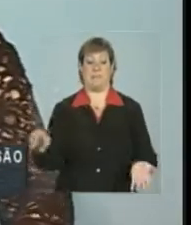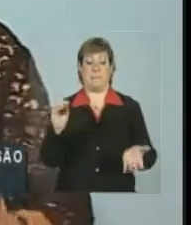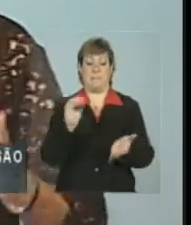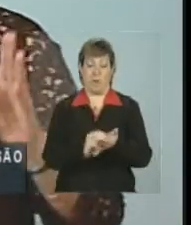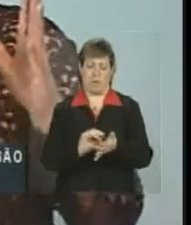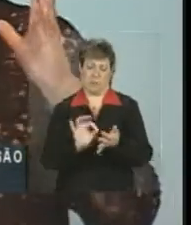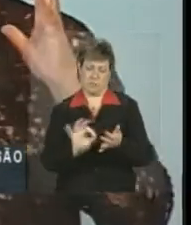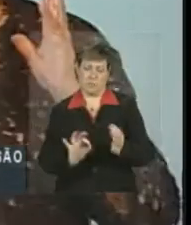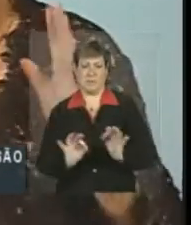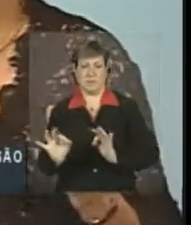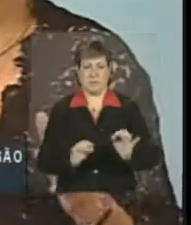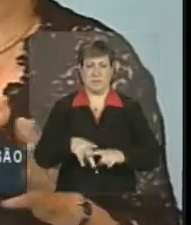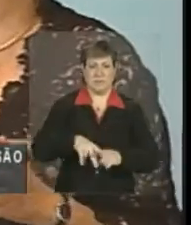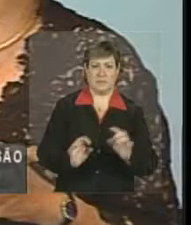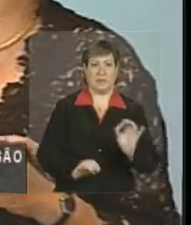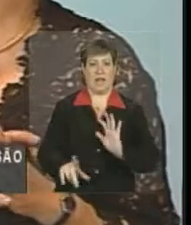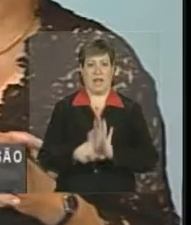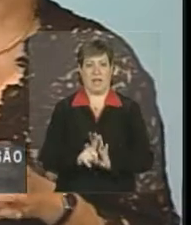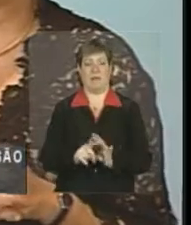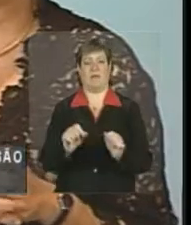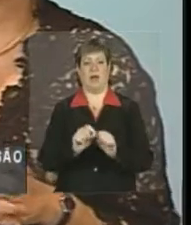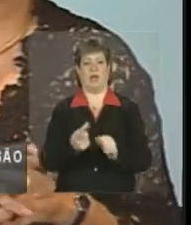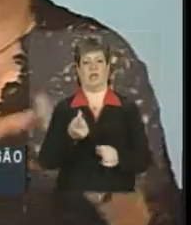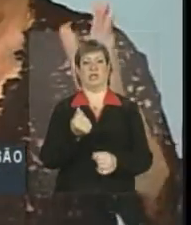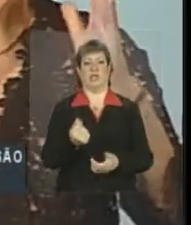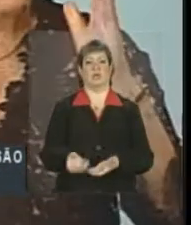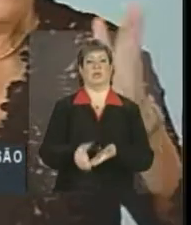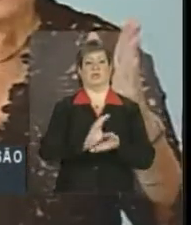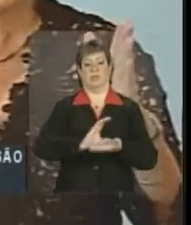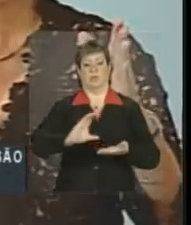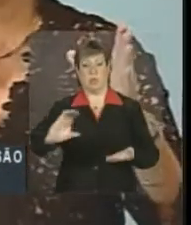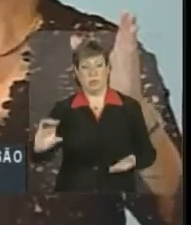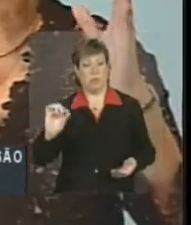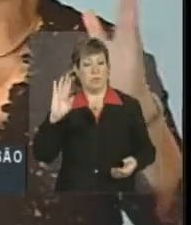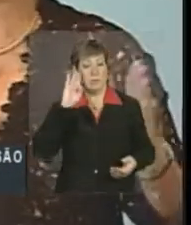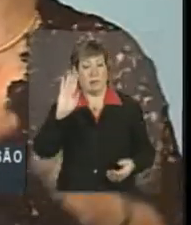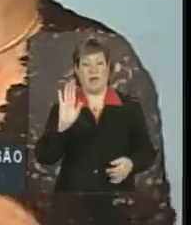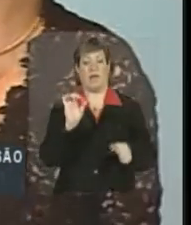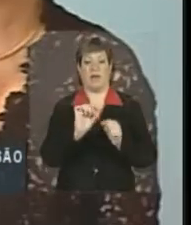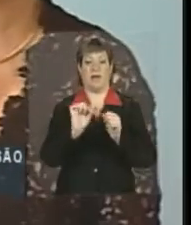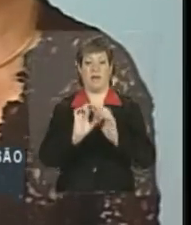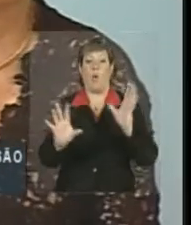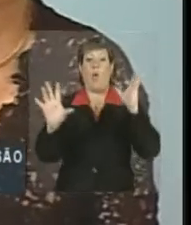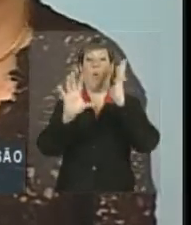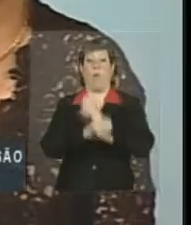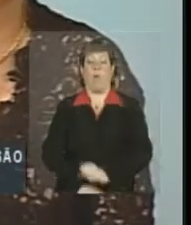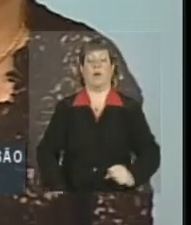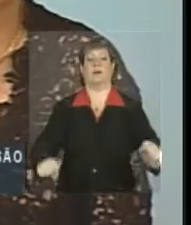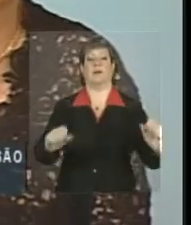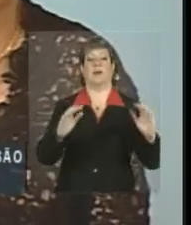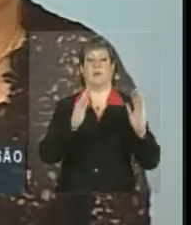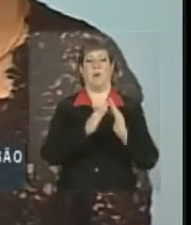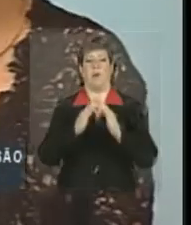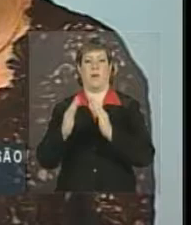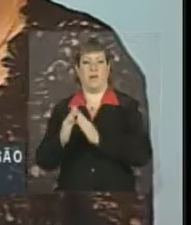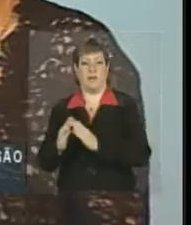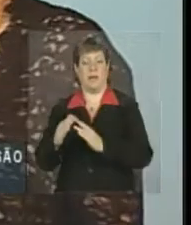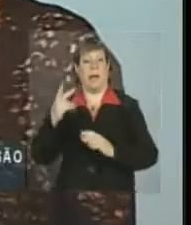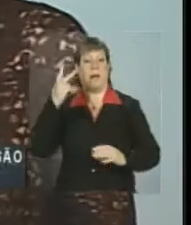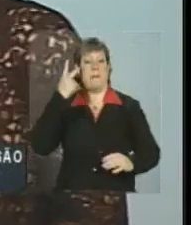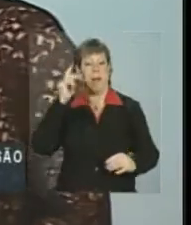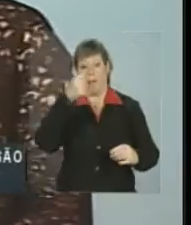e destinaram uma quantidade de moradias para os municípios até 50 mil.